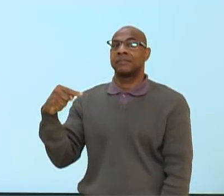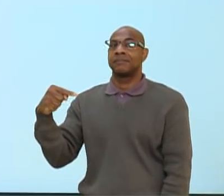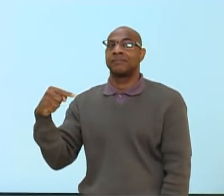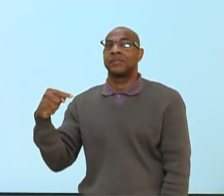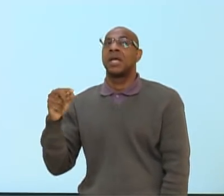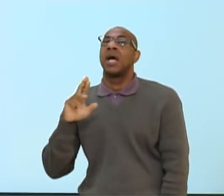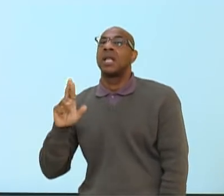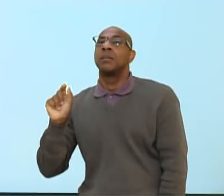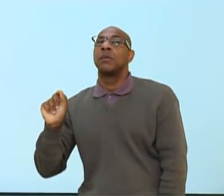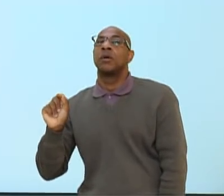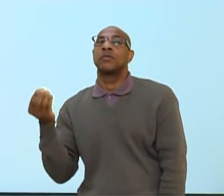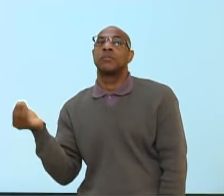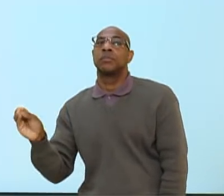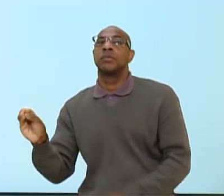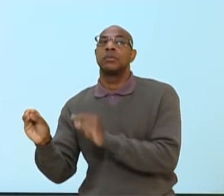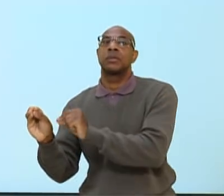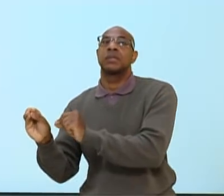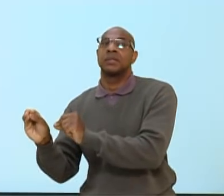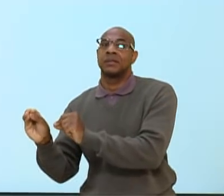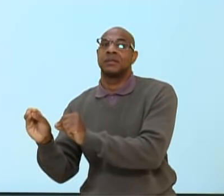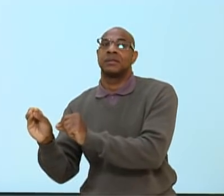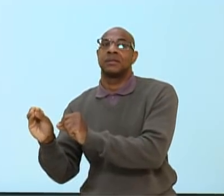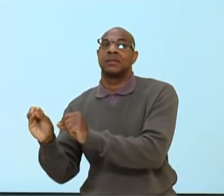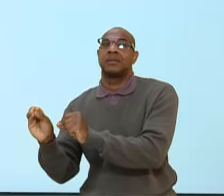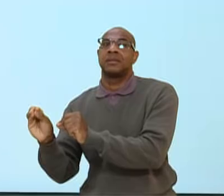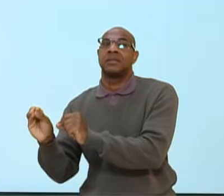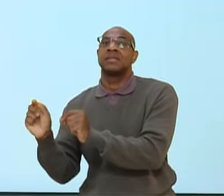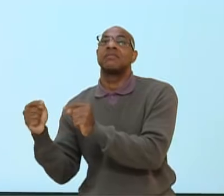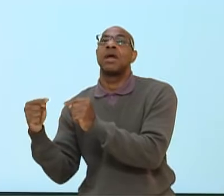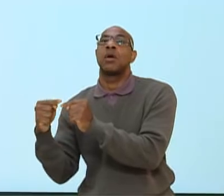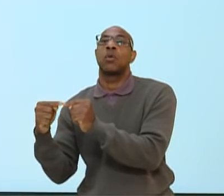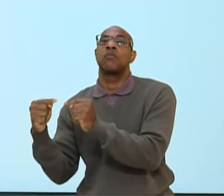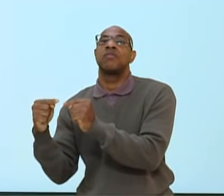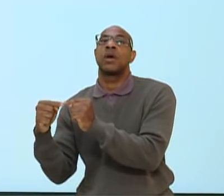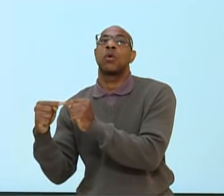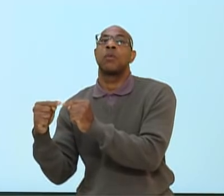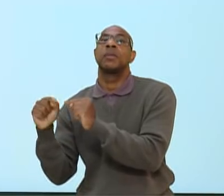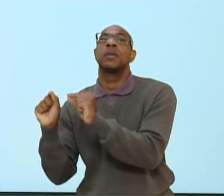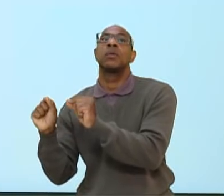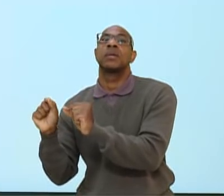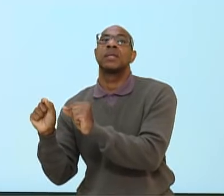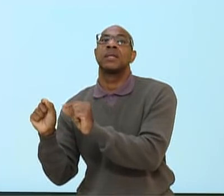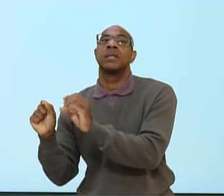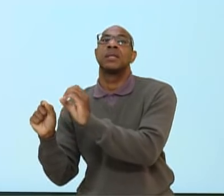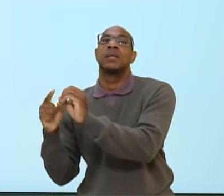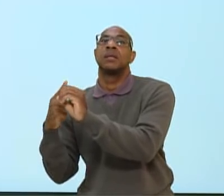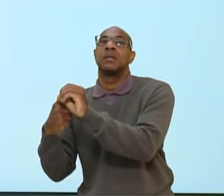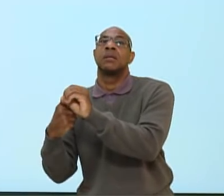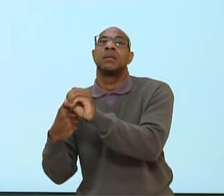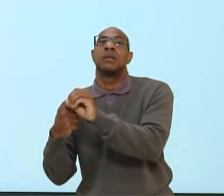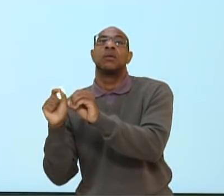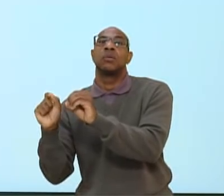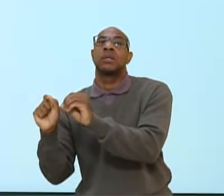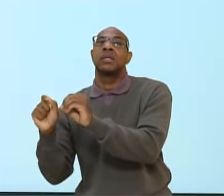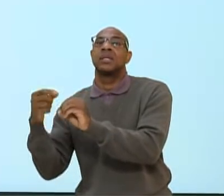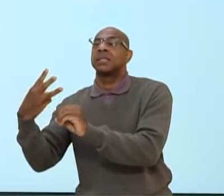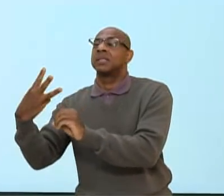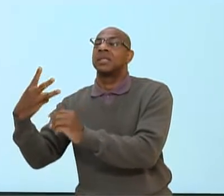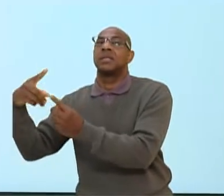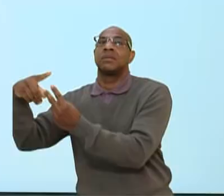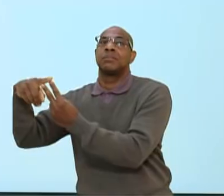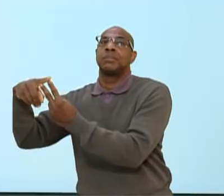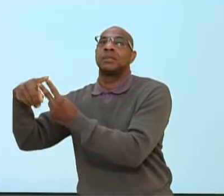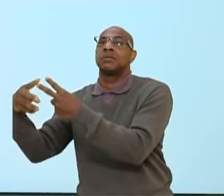portanto, a resposta que vai coincidir tanto para o seno quanto para o cosseno vai ser o 3π sobre 4,